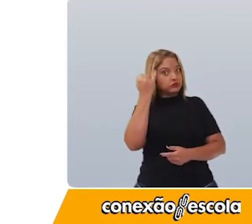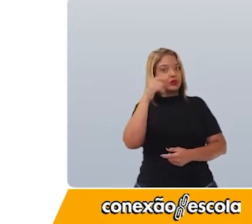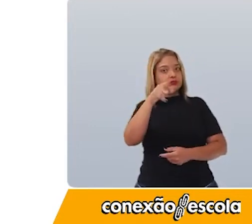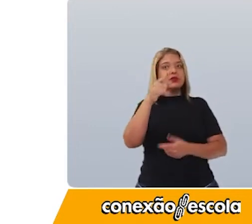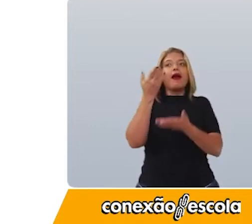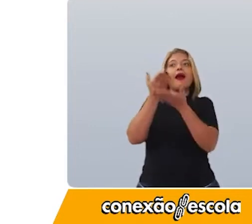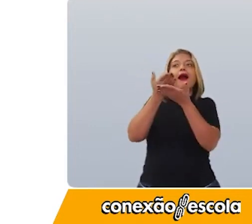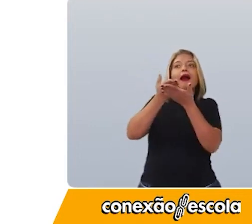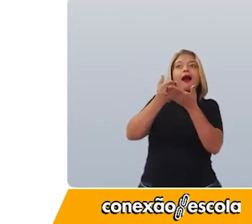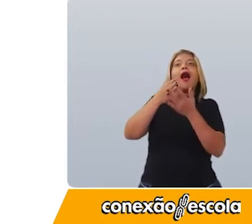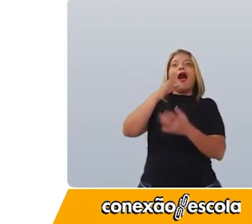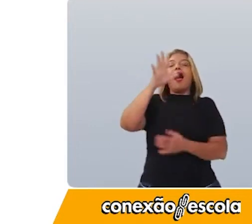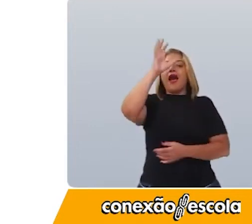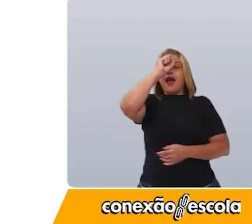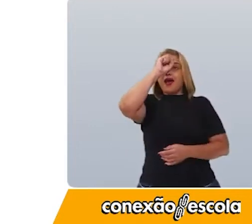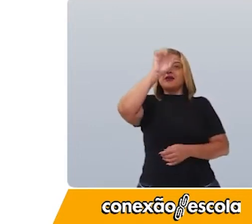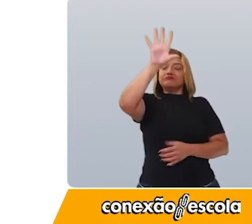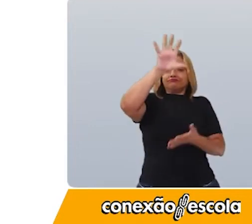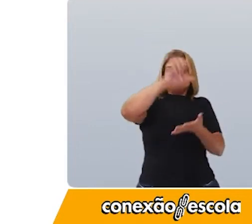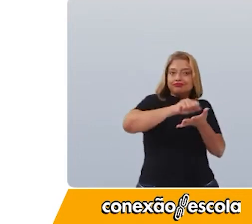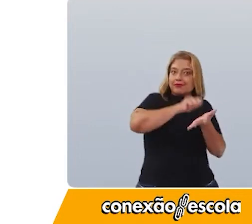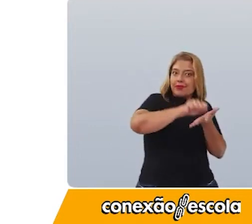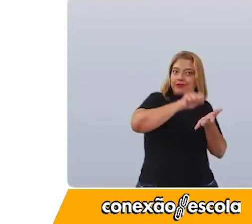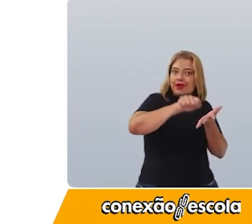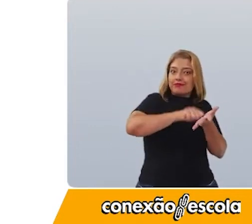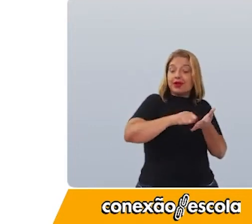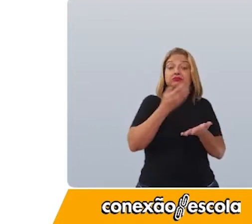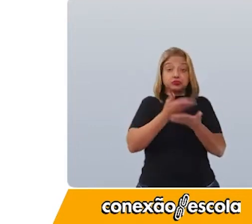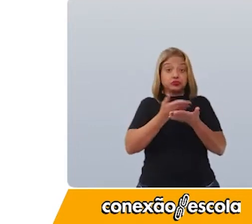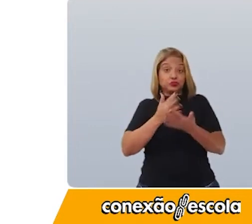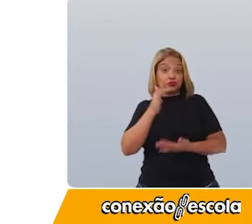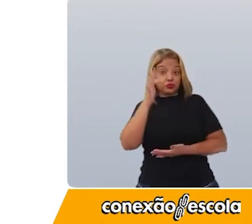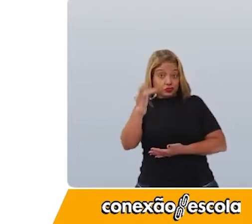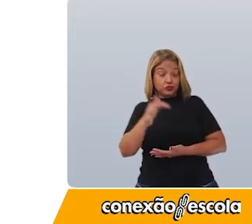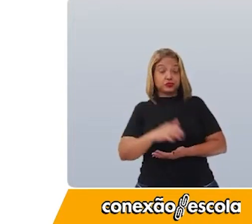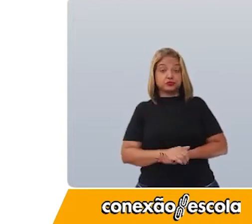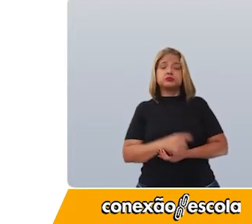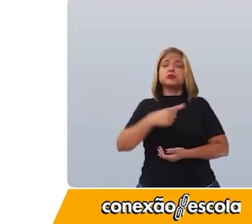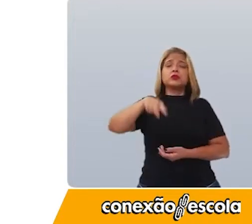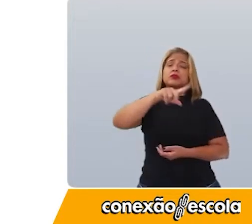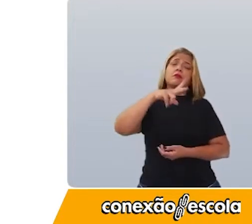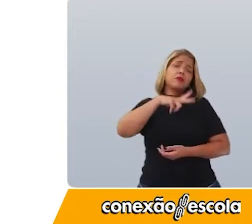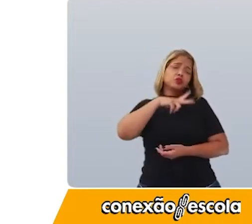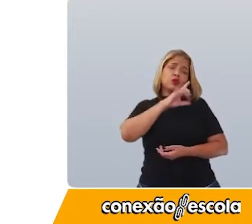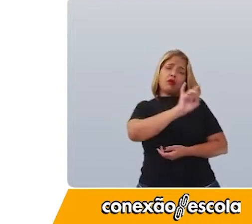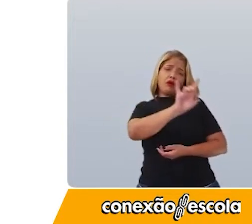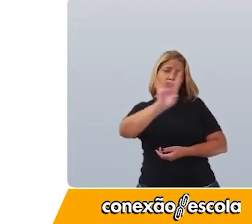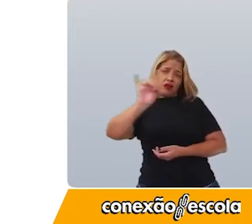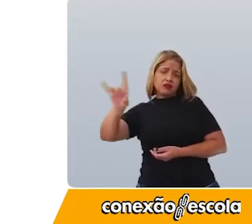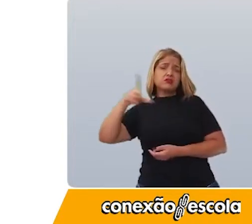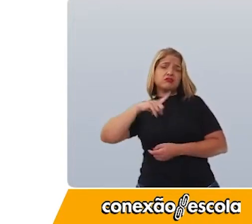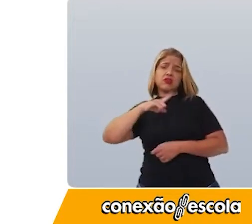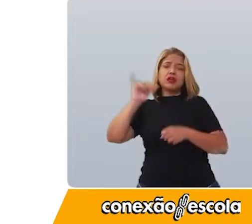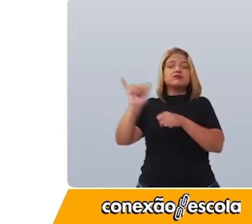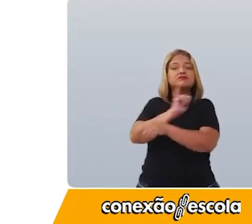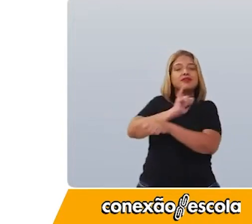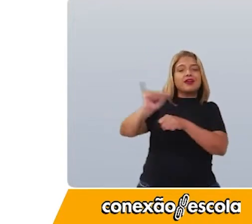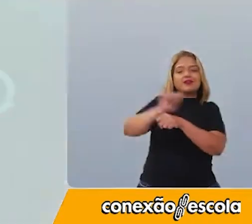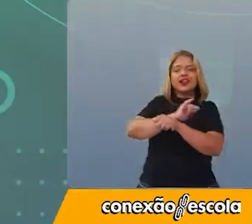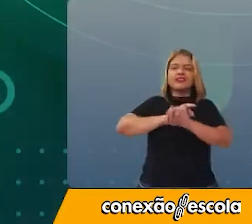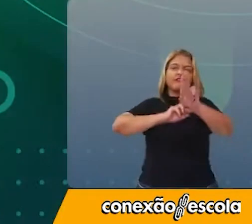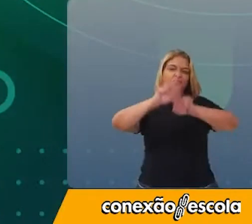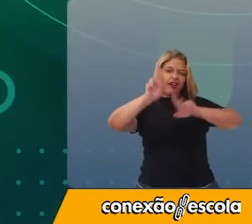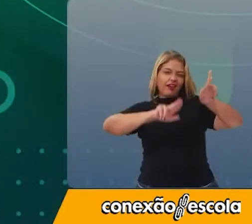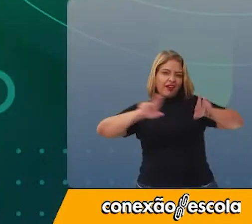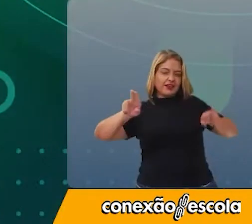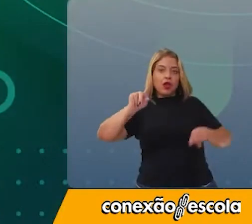aulas. A estrutura de uma anotação é particular. E existem várias estratégias para desenvolvê-la. Não existe